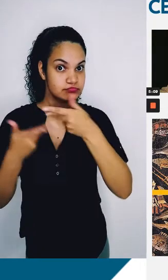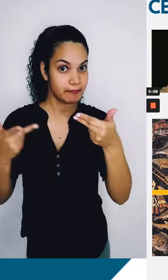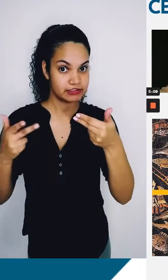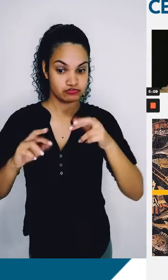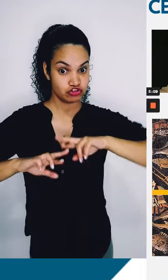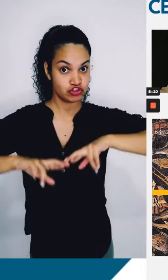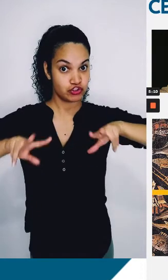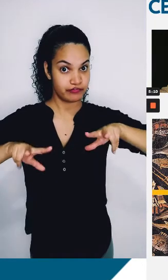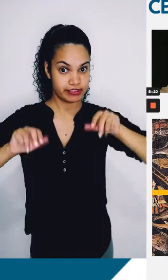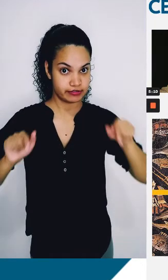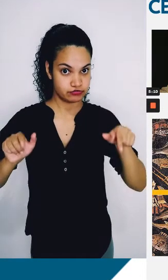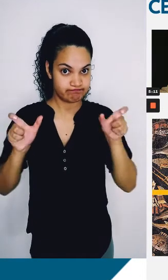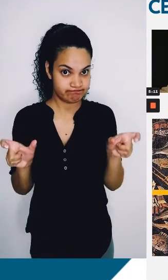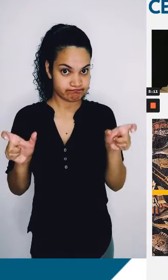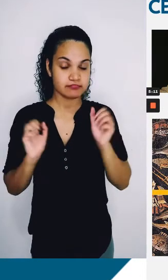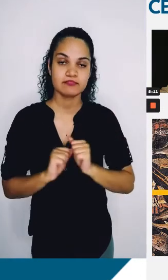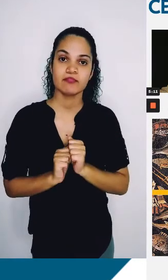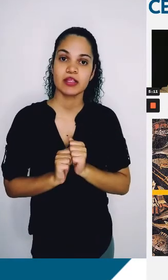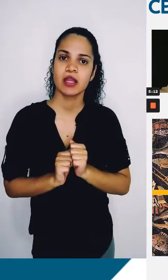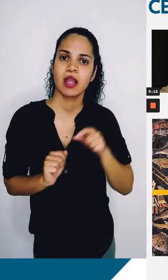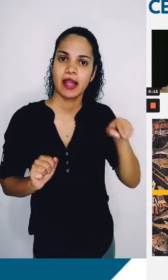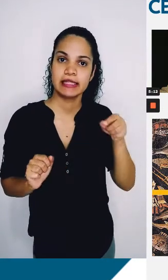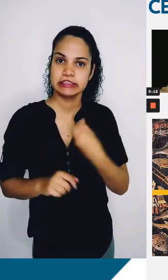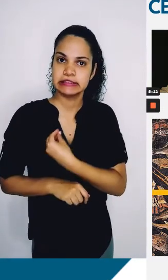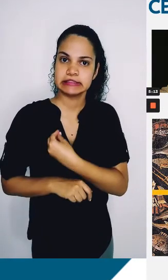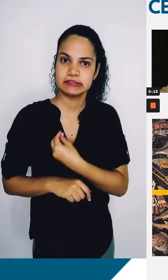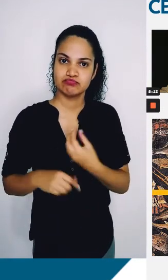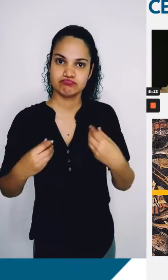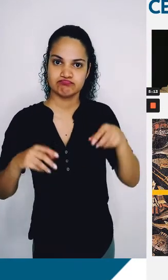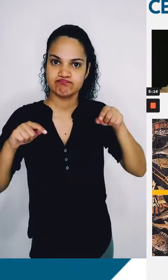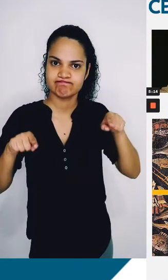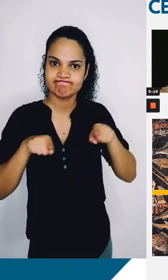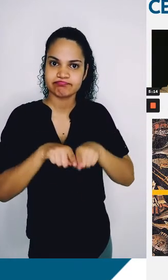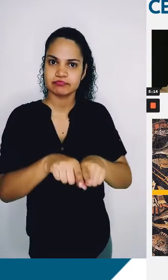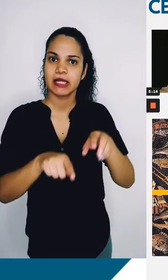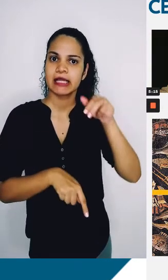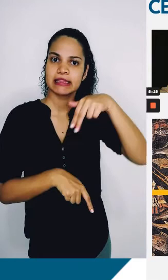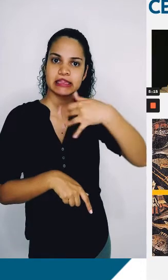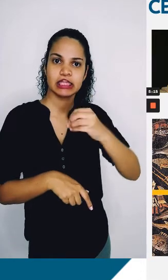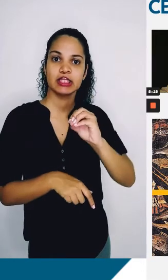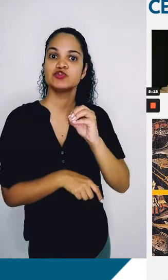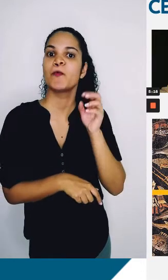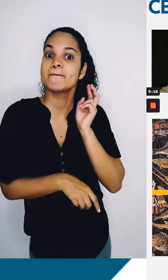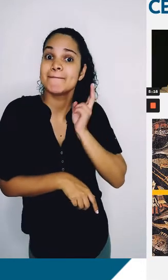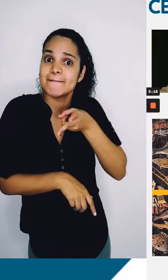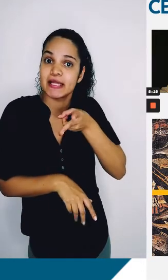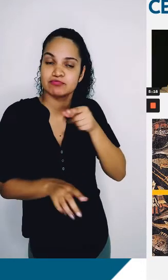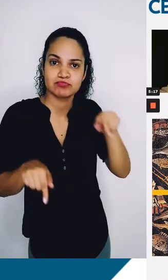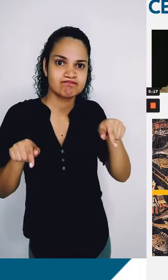ecológico, ou ocorrer, melhor dizendo, uma convergência de grande ocupação do mesmo nicho